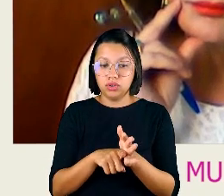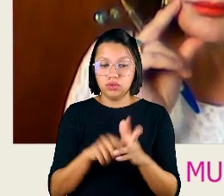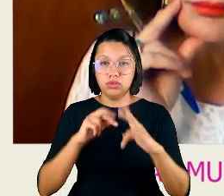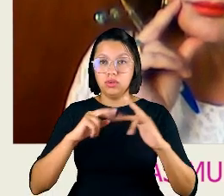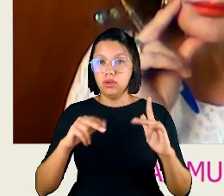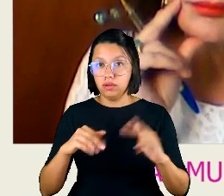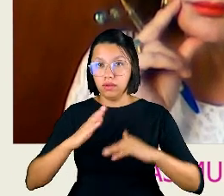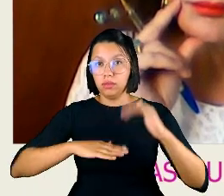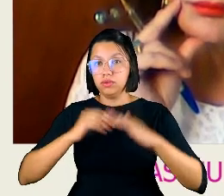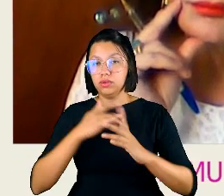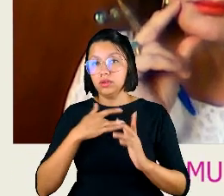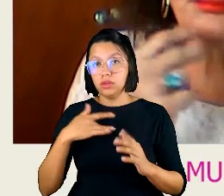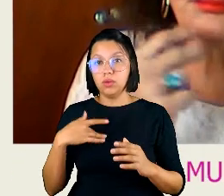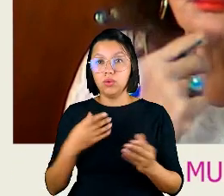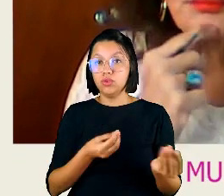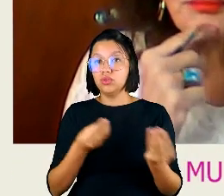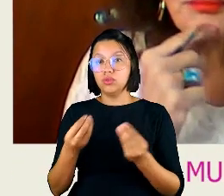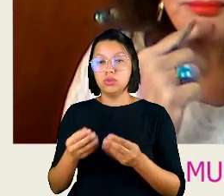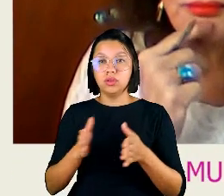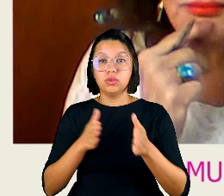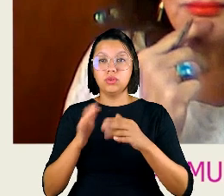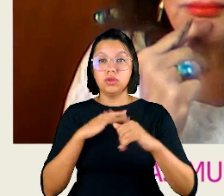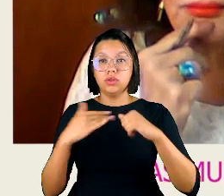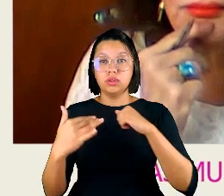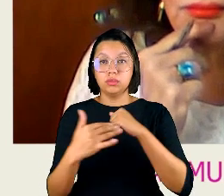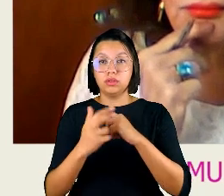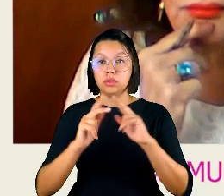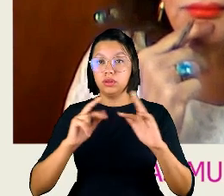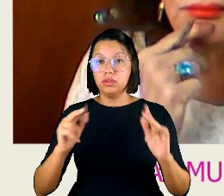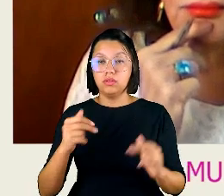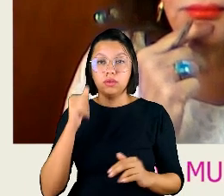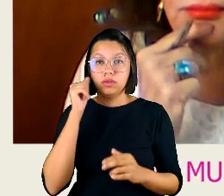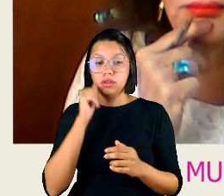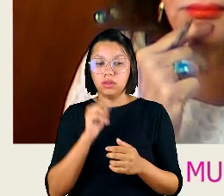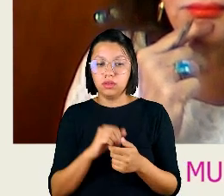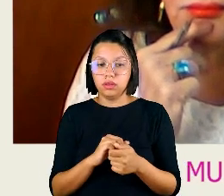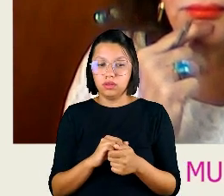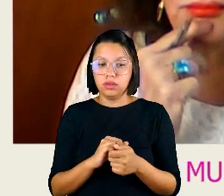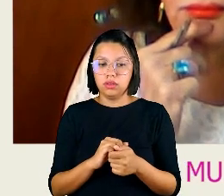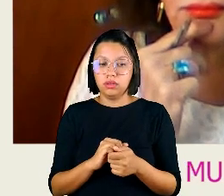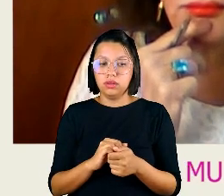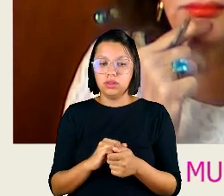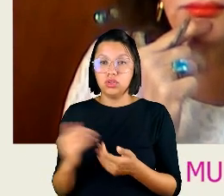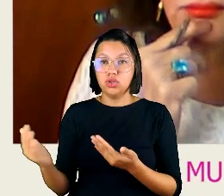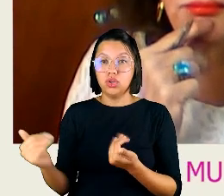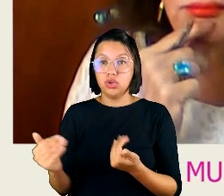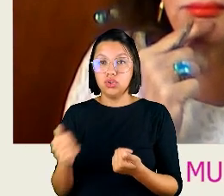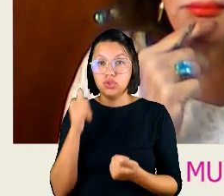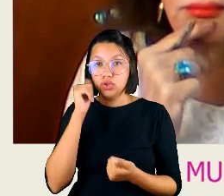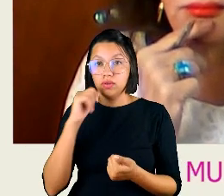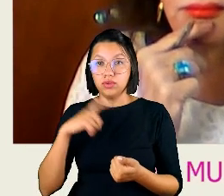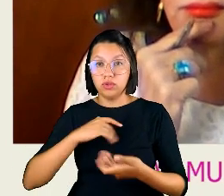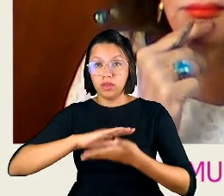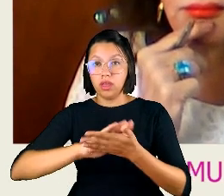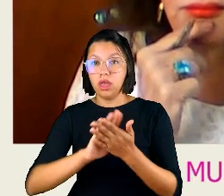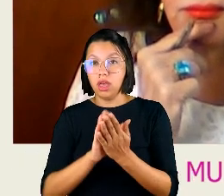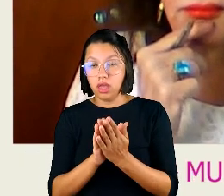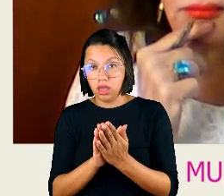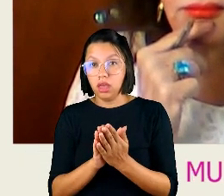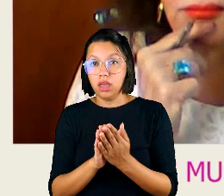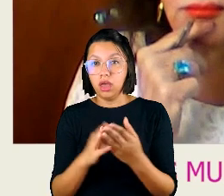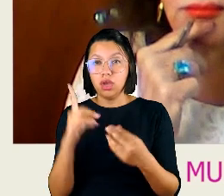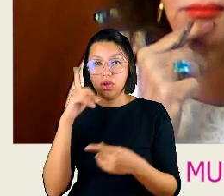trouxeram. Então, durante a pandemia, várias mulheres e meninas tiveram não só discriminações e muita dificuldade de acessar, por